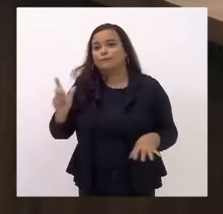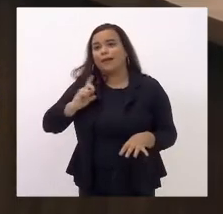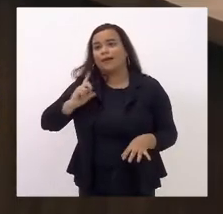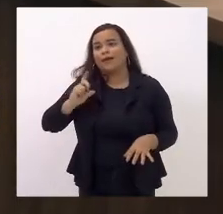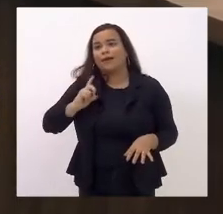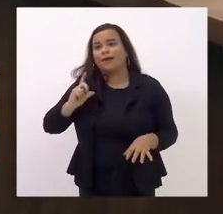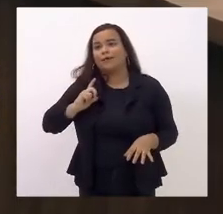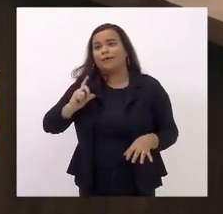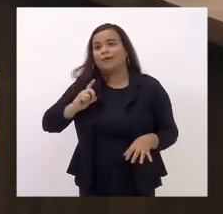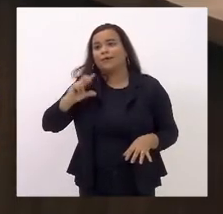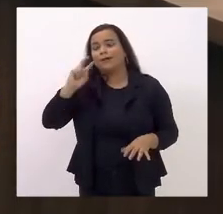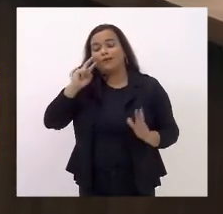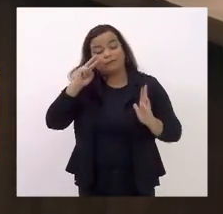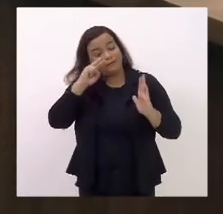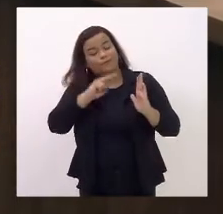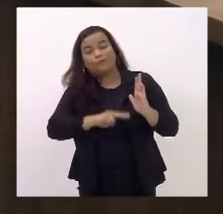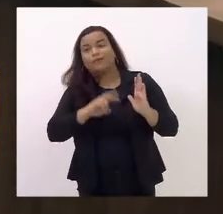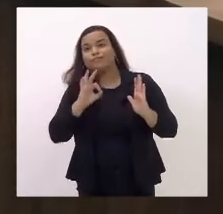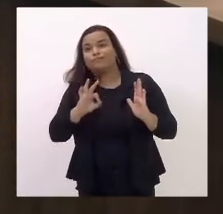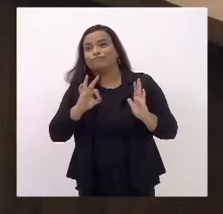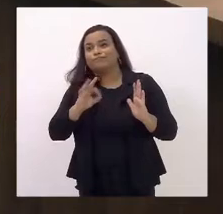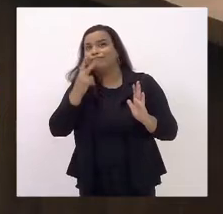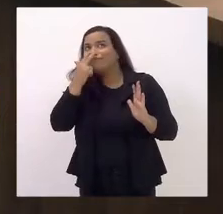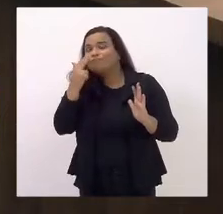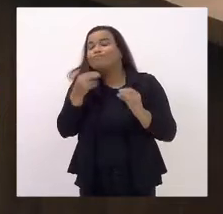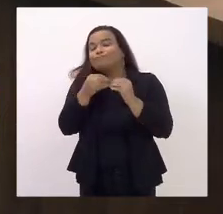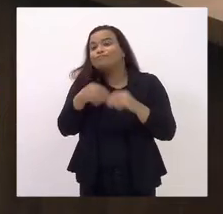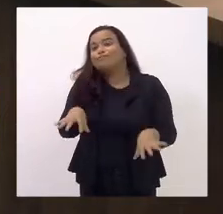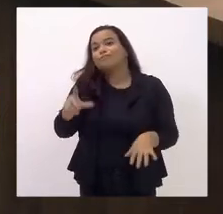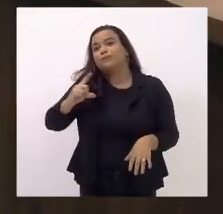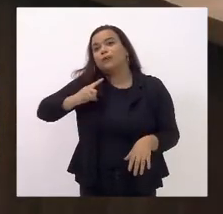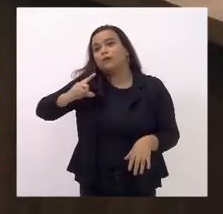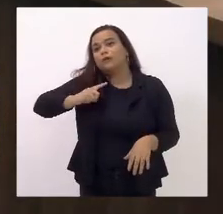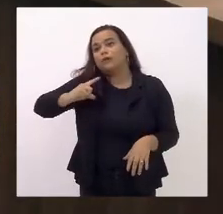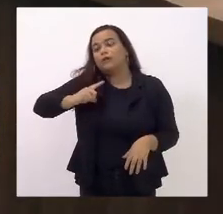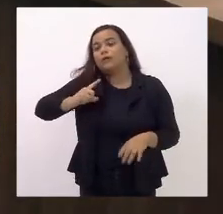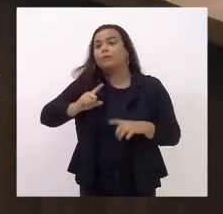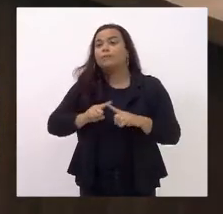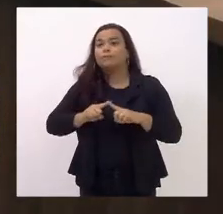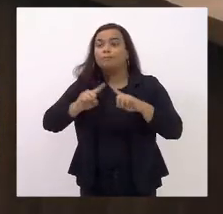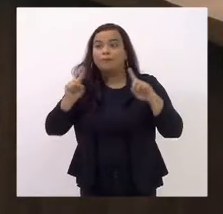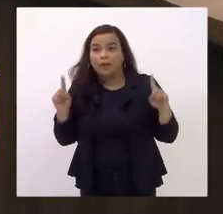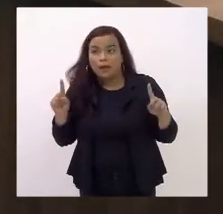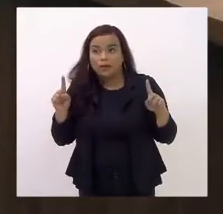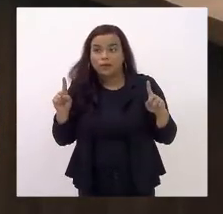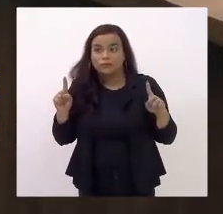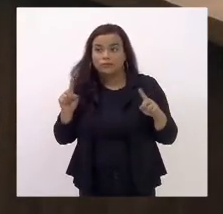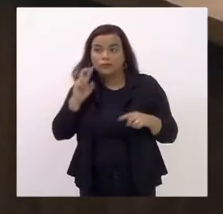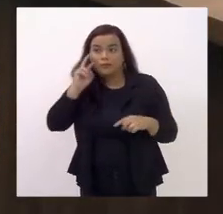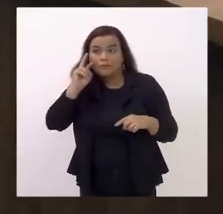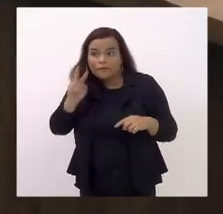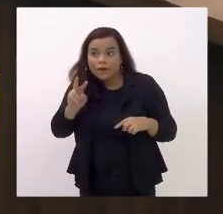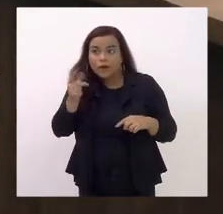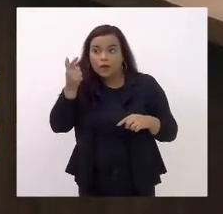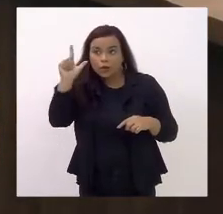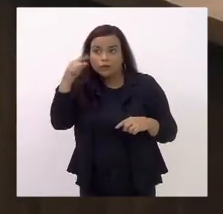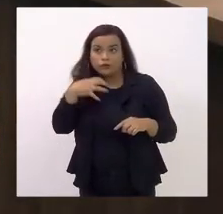Numa letra fria, estaria prejudicado. Mas numa letra não fria,